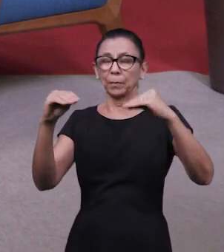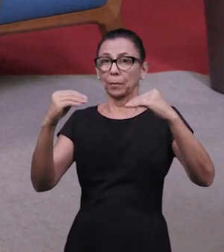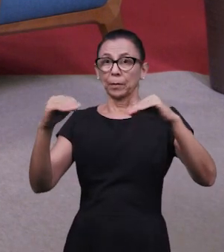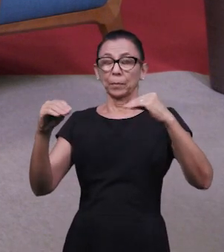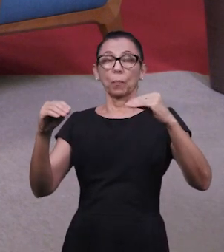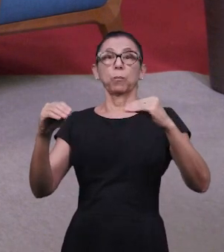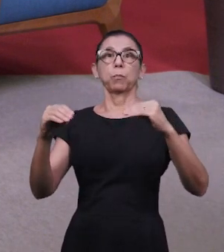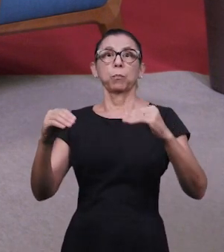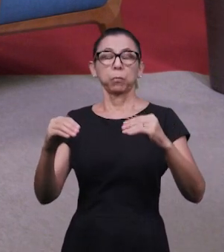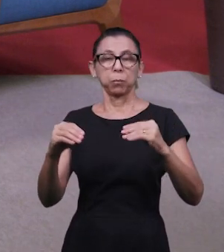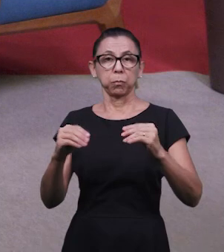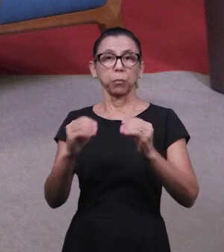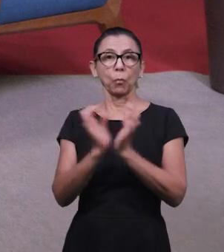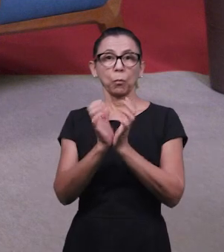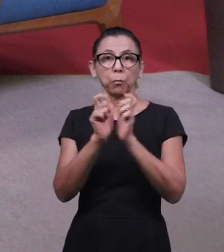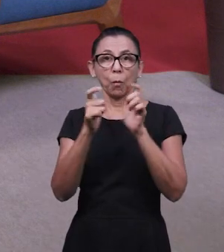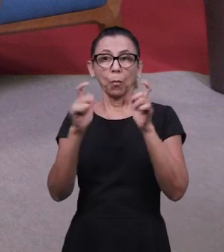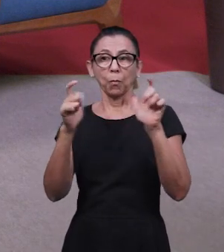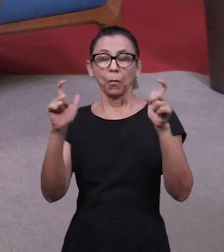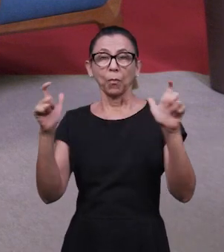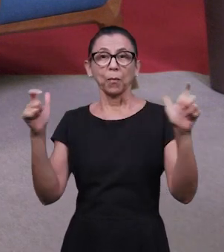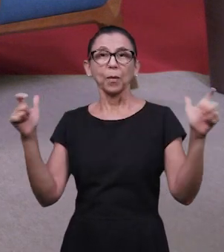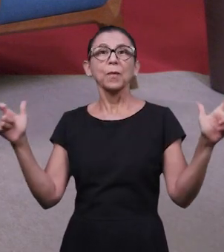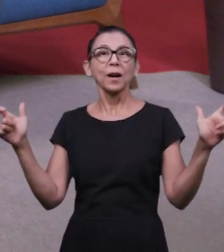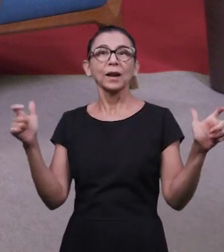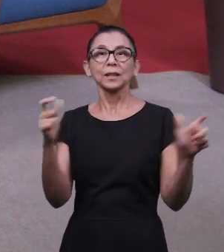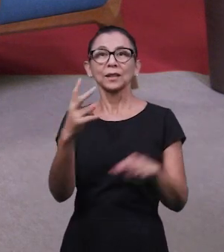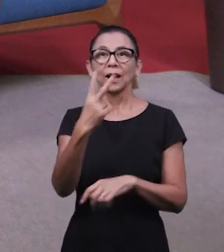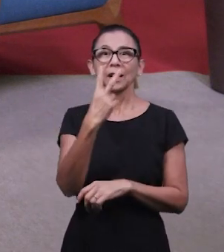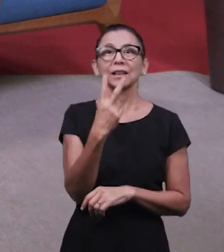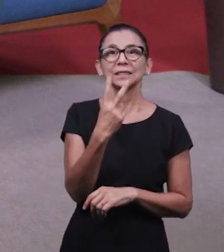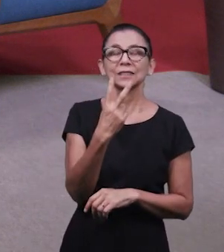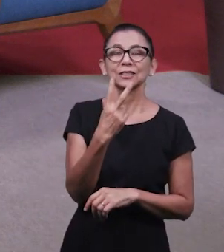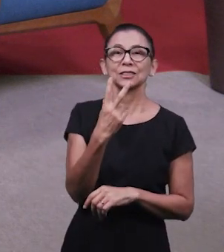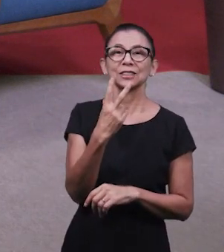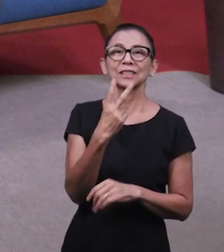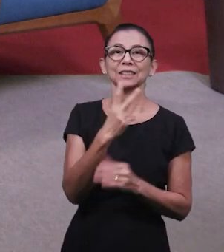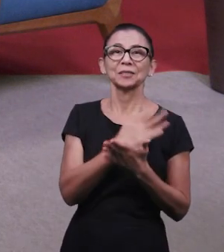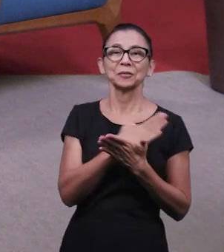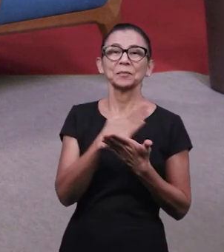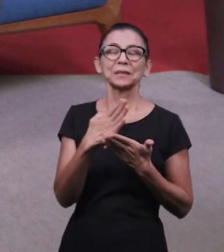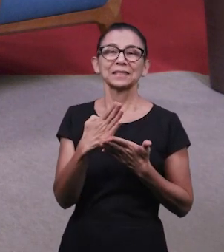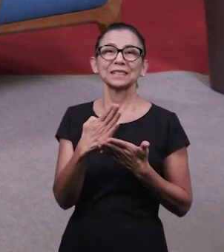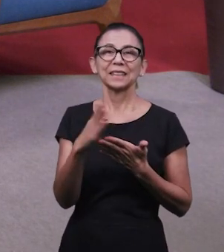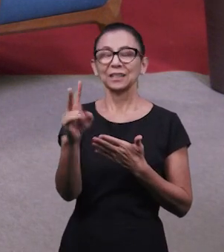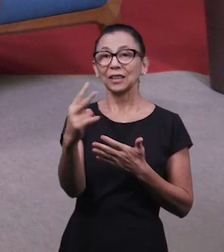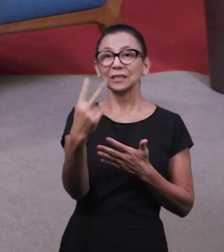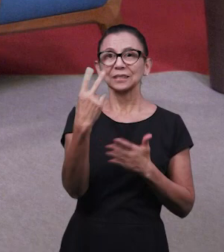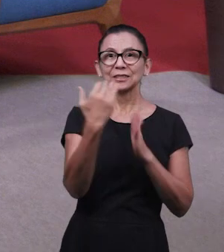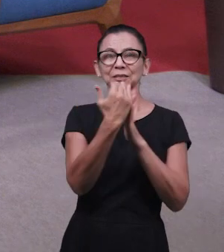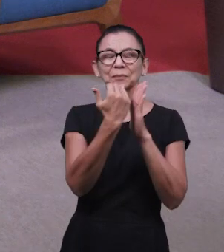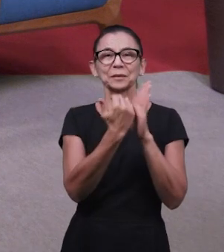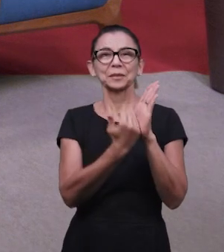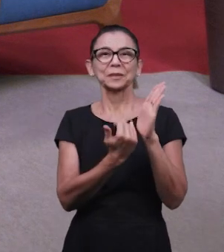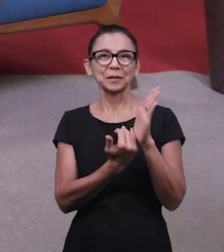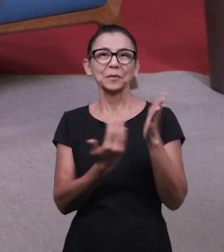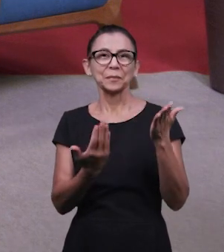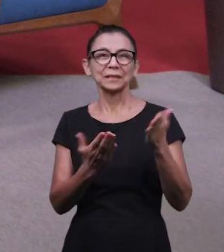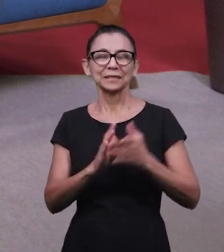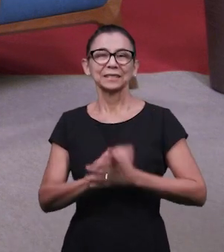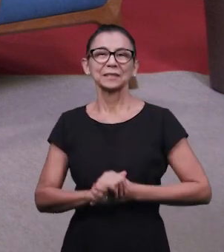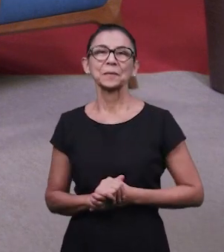as mensagens que nos são enviadas sobre o programa, sobre a importância do programa. A gente faz questão de trazer aqui, porque